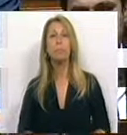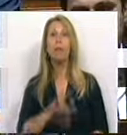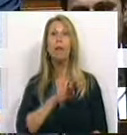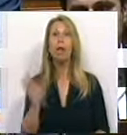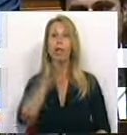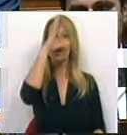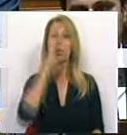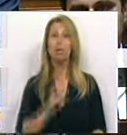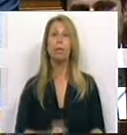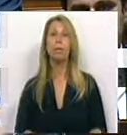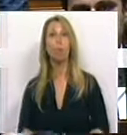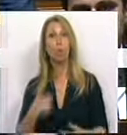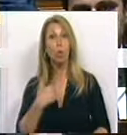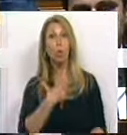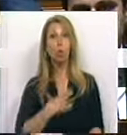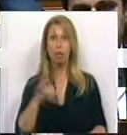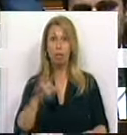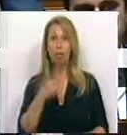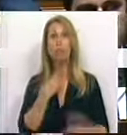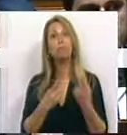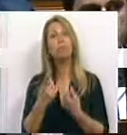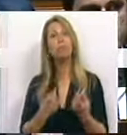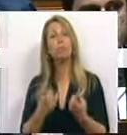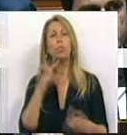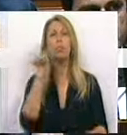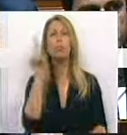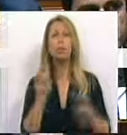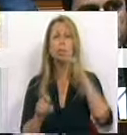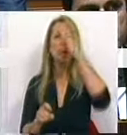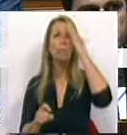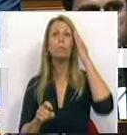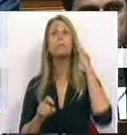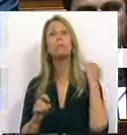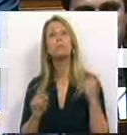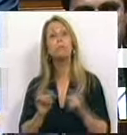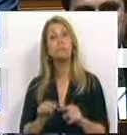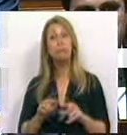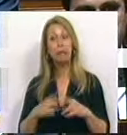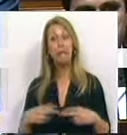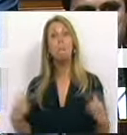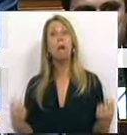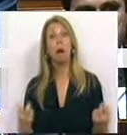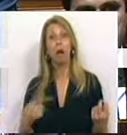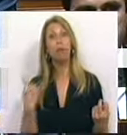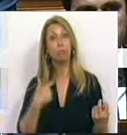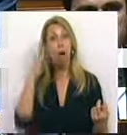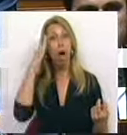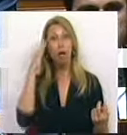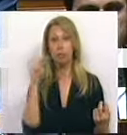Senhor Primeiro-Ministro, eu gostaria também de lhe colocar uma questão que reputamos nesta bancada como muito